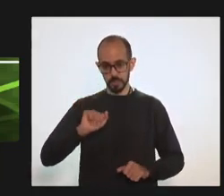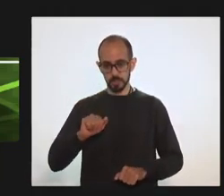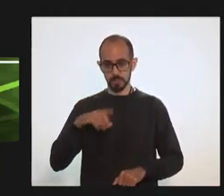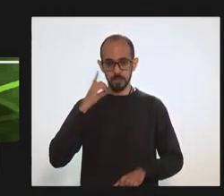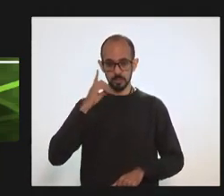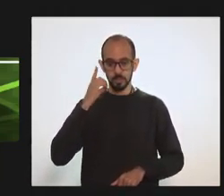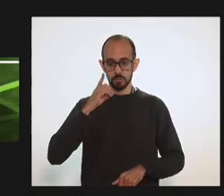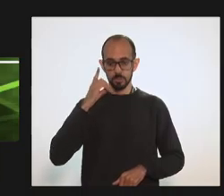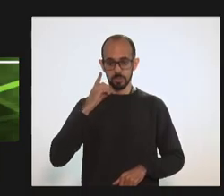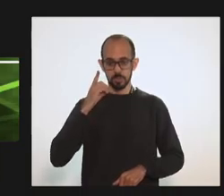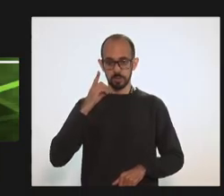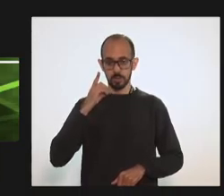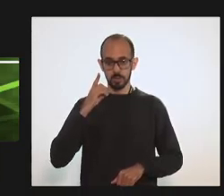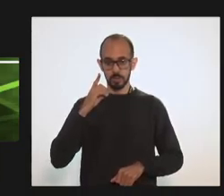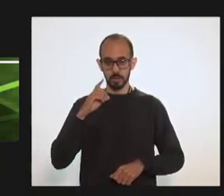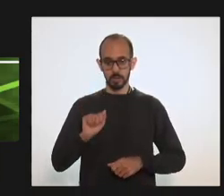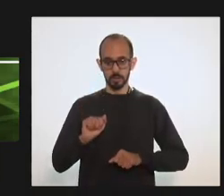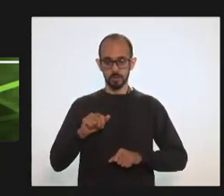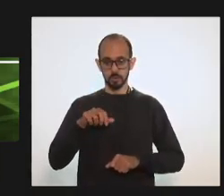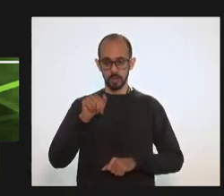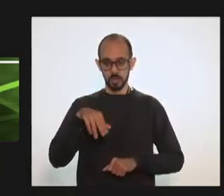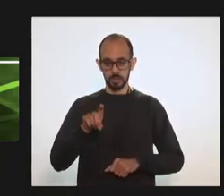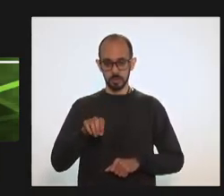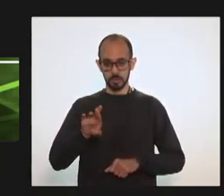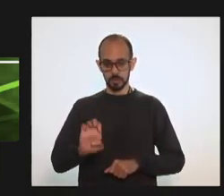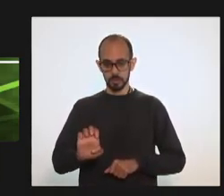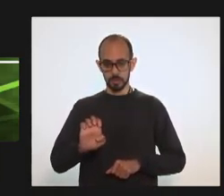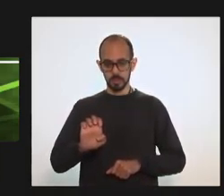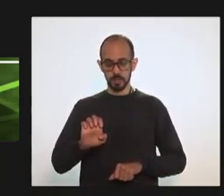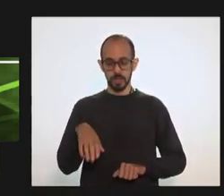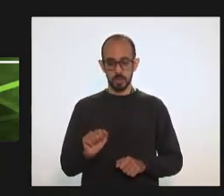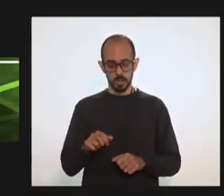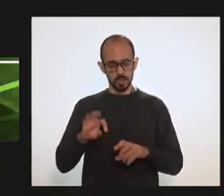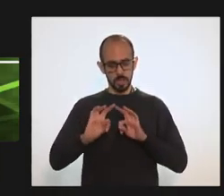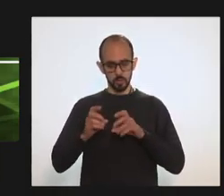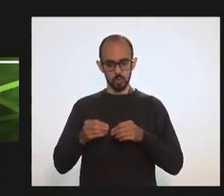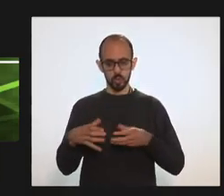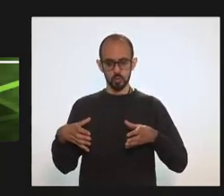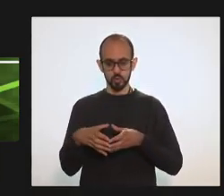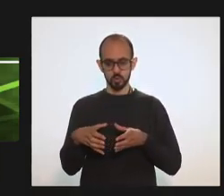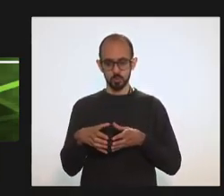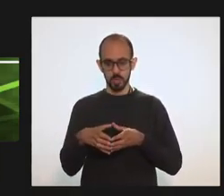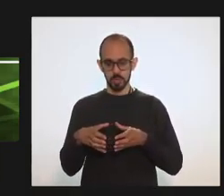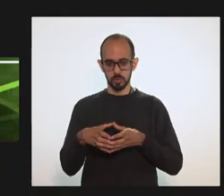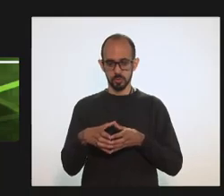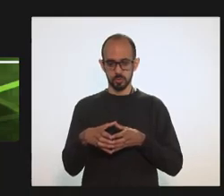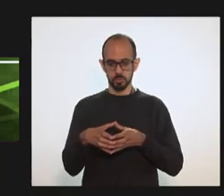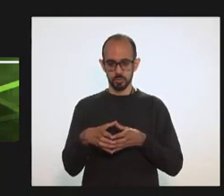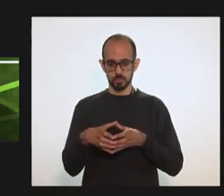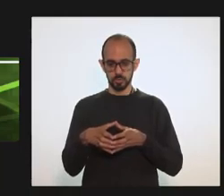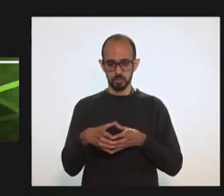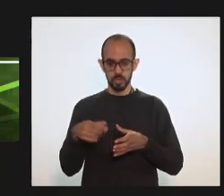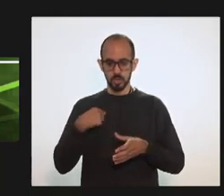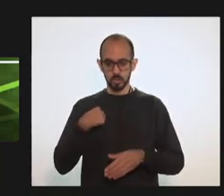CCJ, estou muito feliz de estar podendo contribuir mais uma vez com a Comissão de Constituição e Justiça.